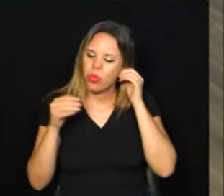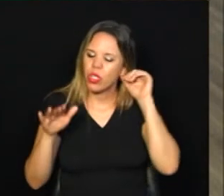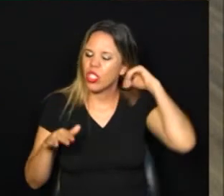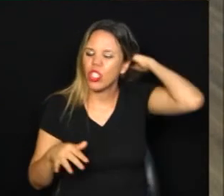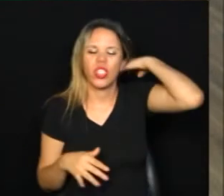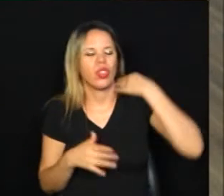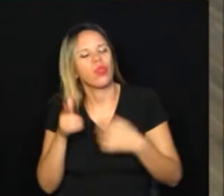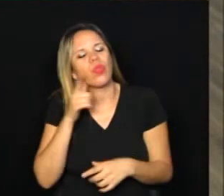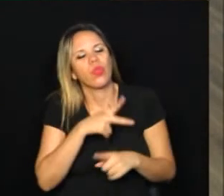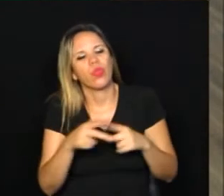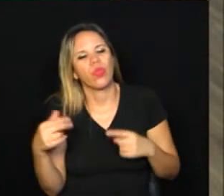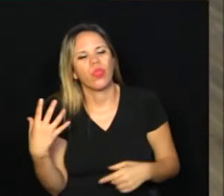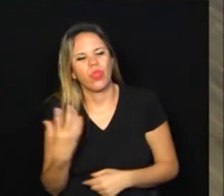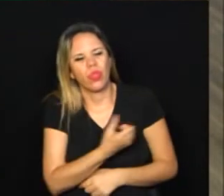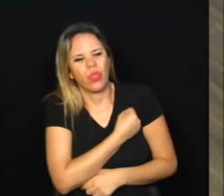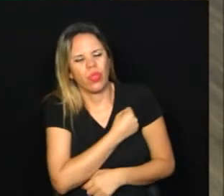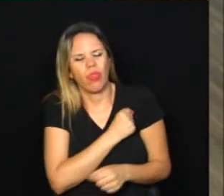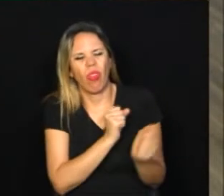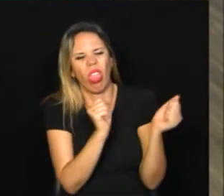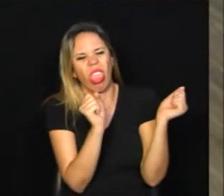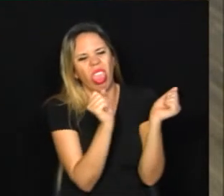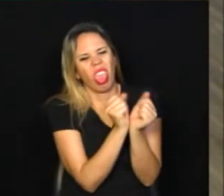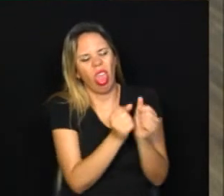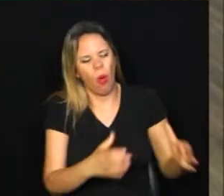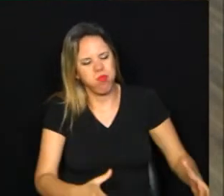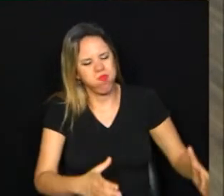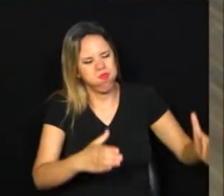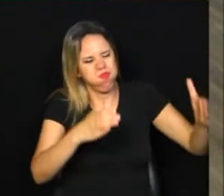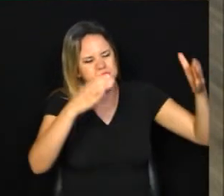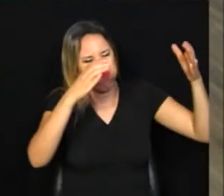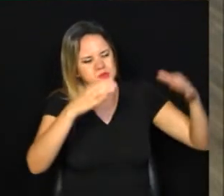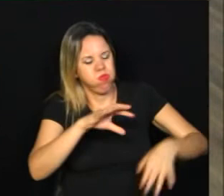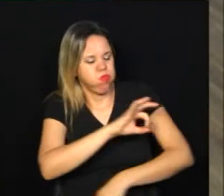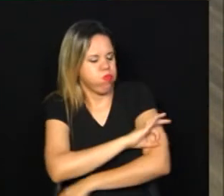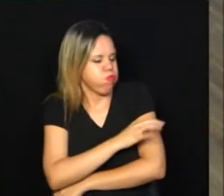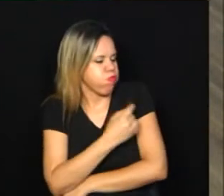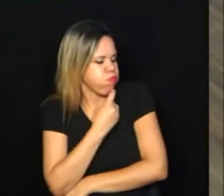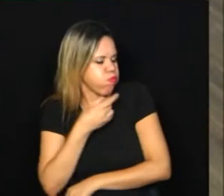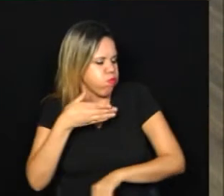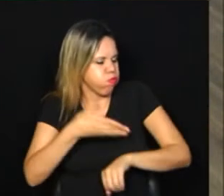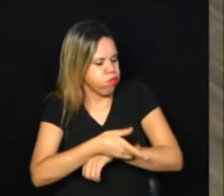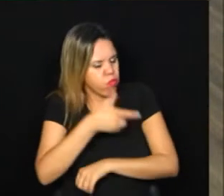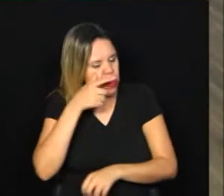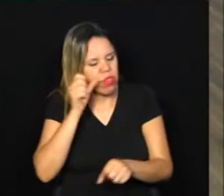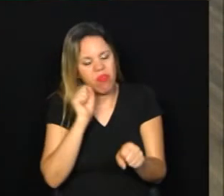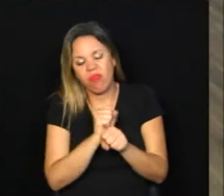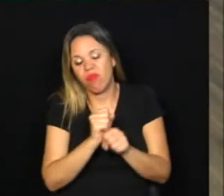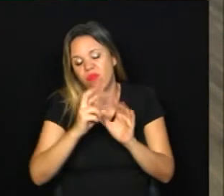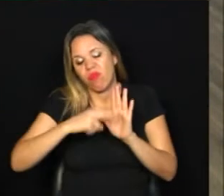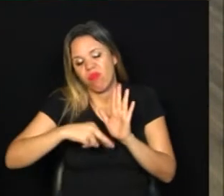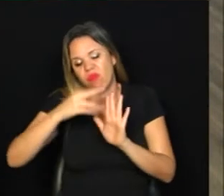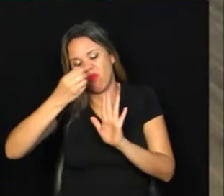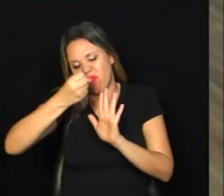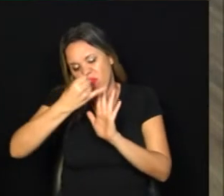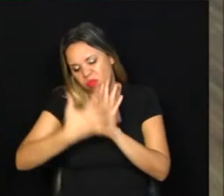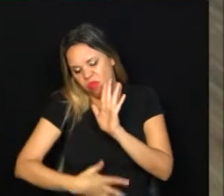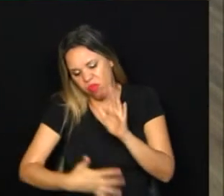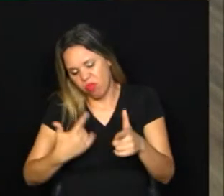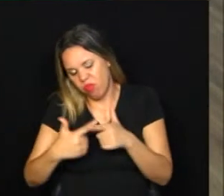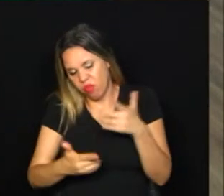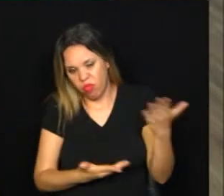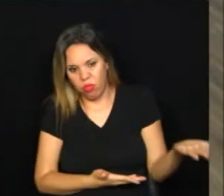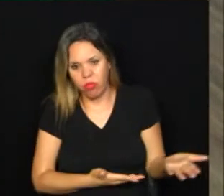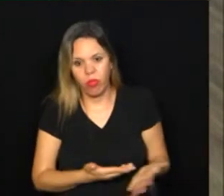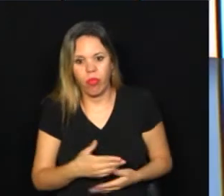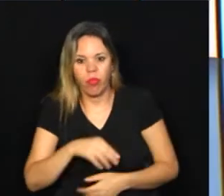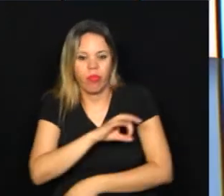foi resgatado, que estava acorrentado em um barril. A Prefeitura de Campinas está aguardando o relatório sobre este caso. Sim,